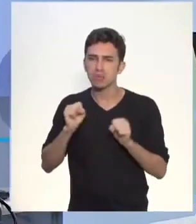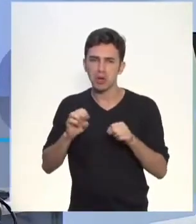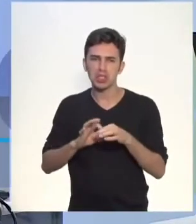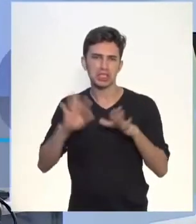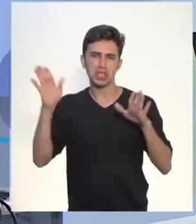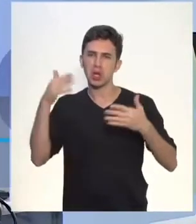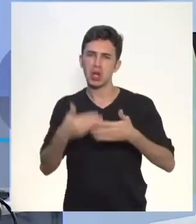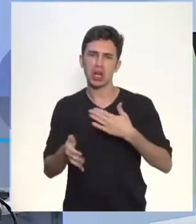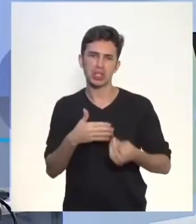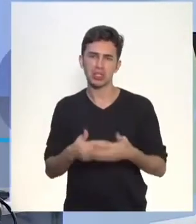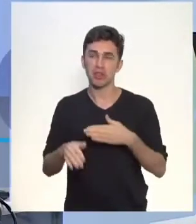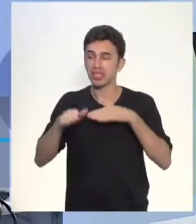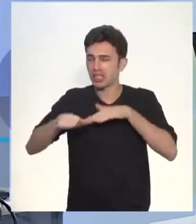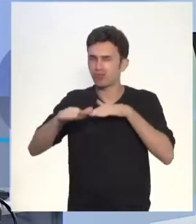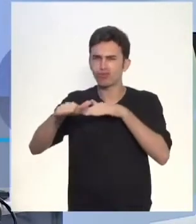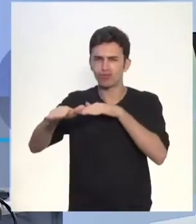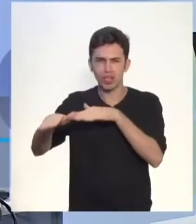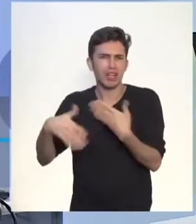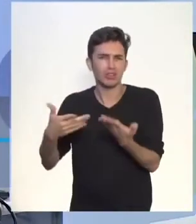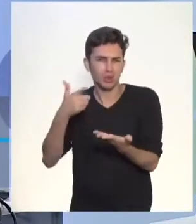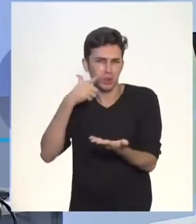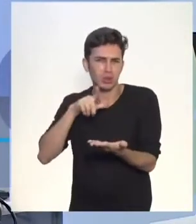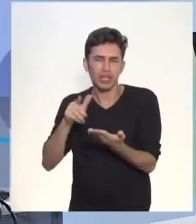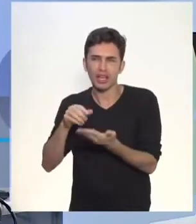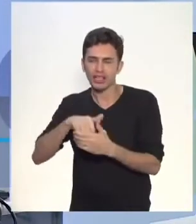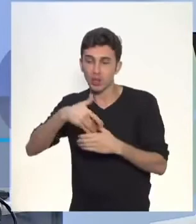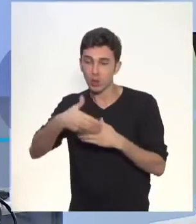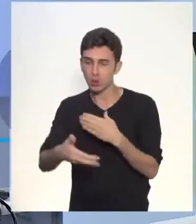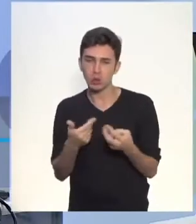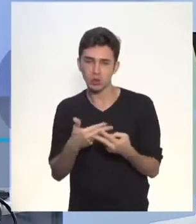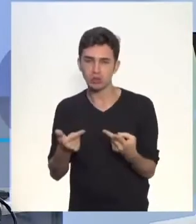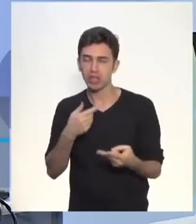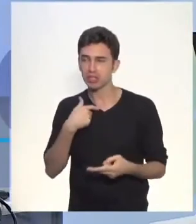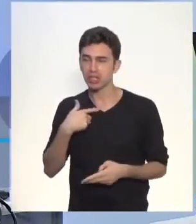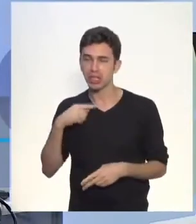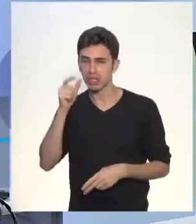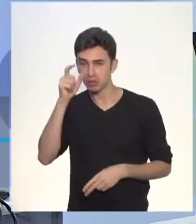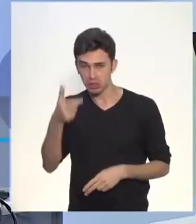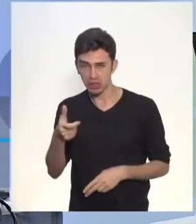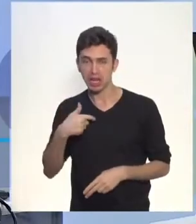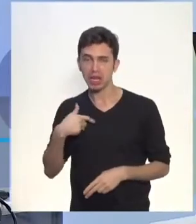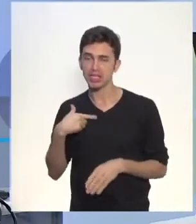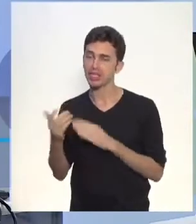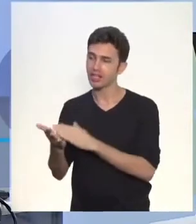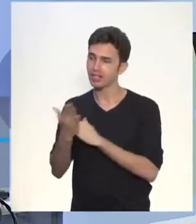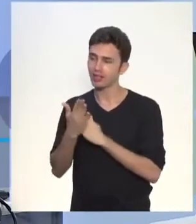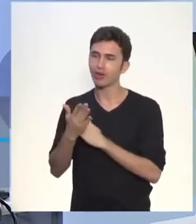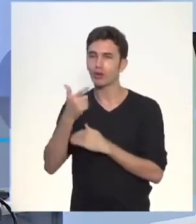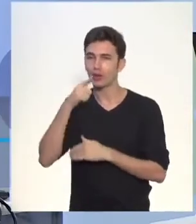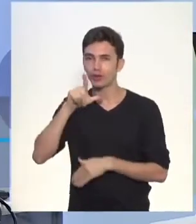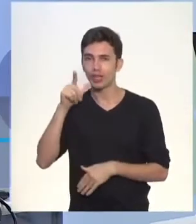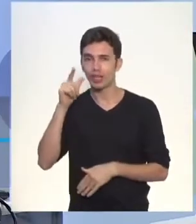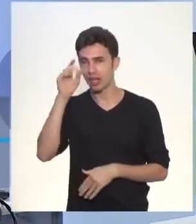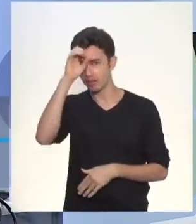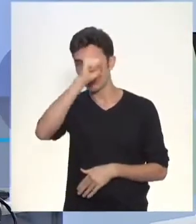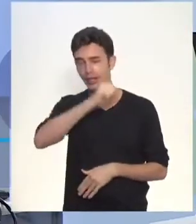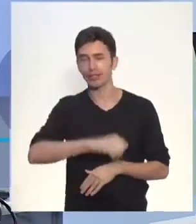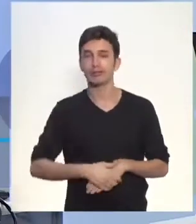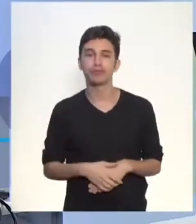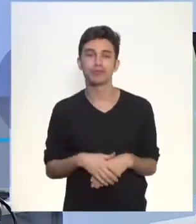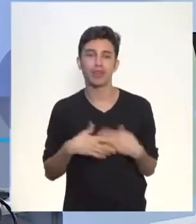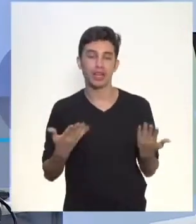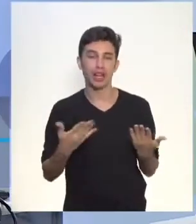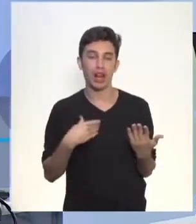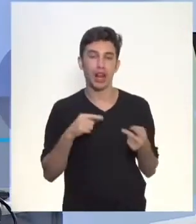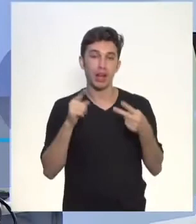participando de informações que são do nosso interesse. A nossa interação dizia o seguinte: qual é o assunto comunicado